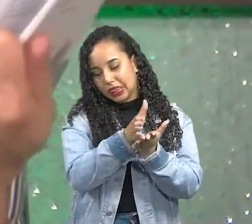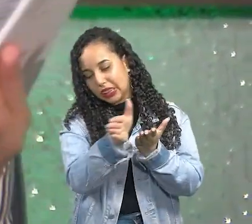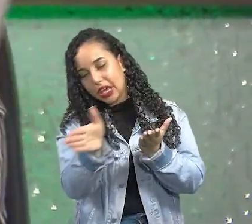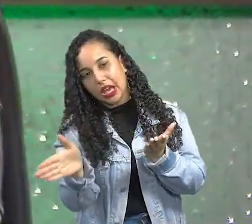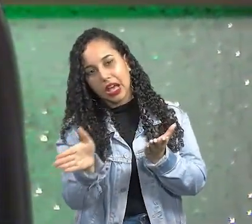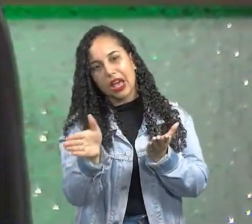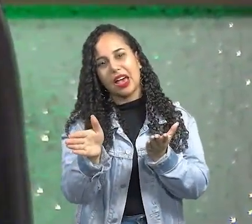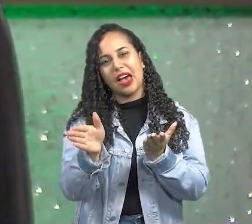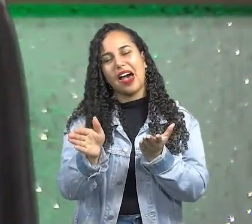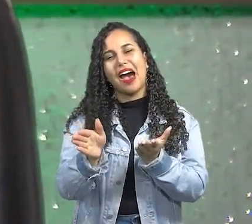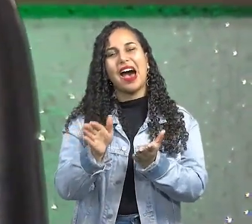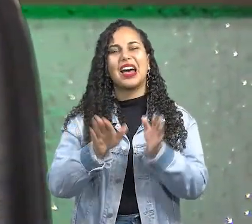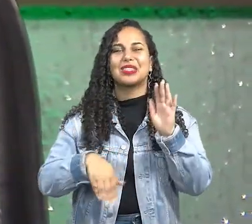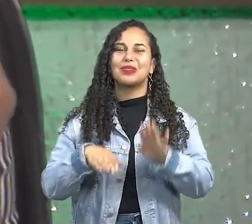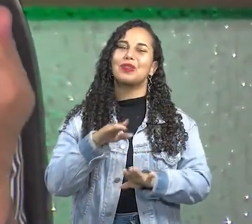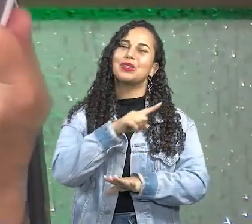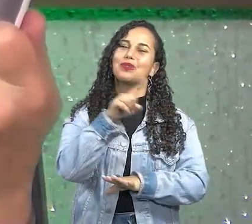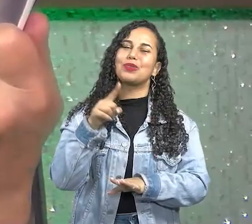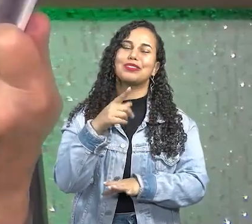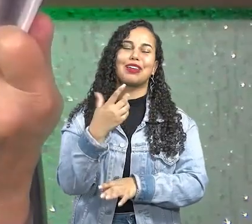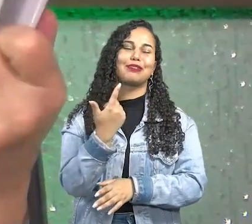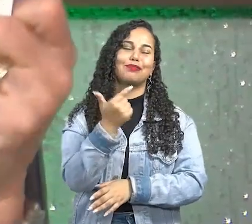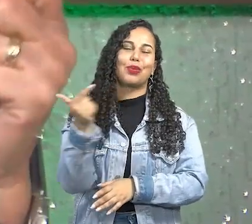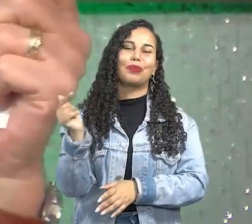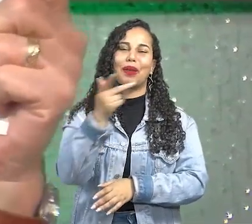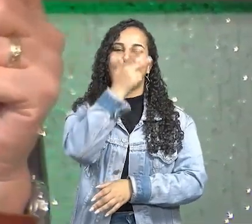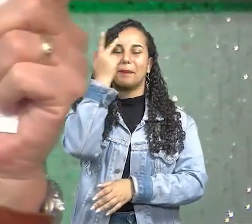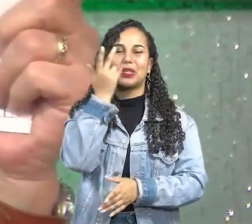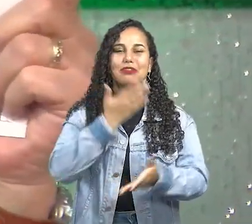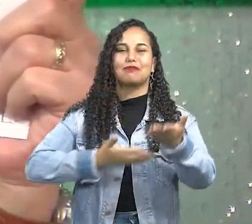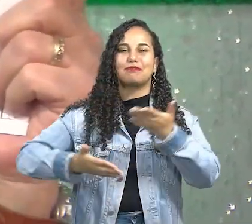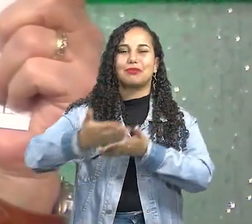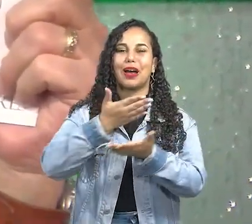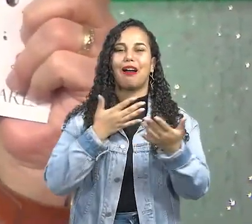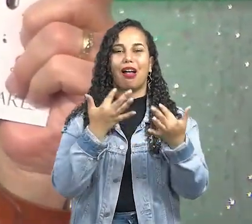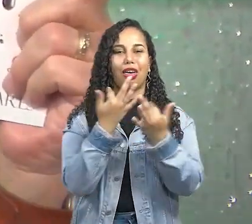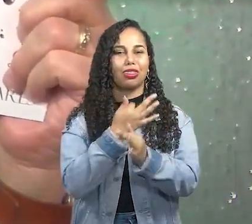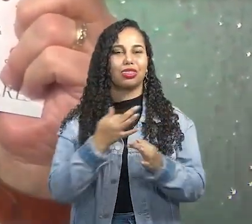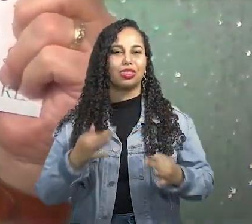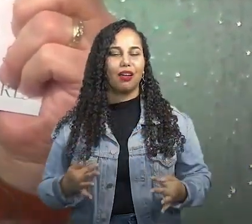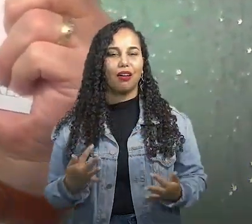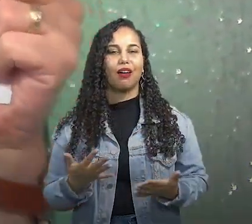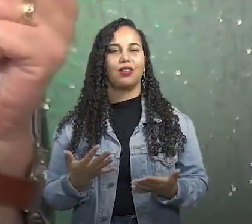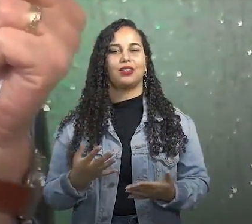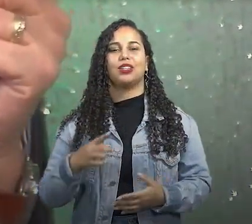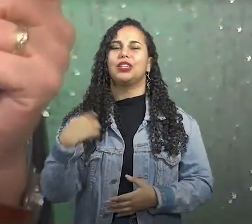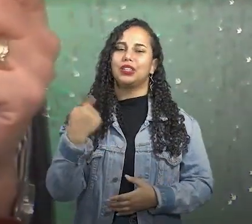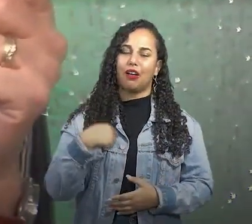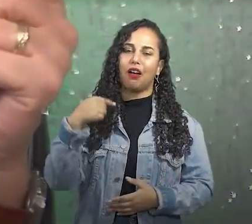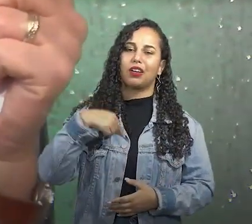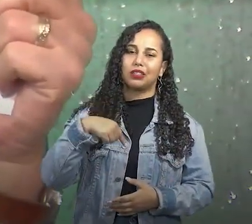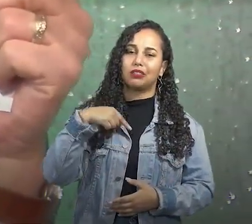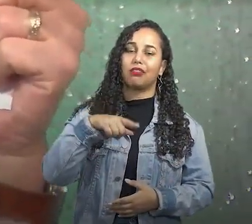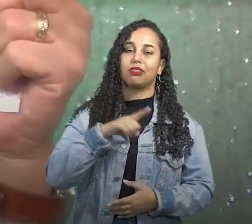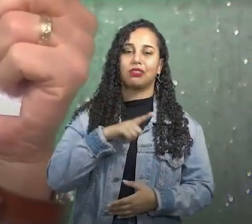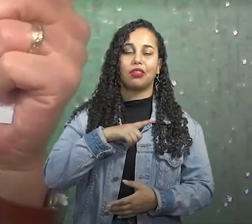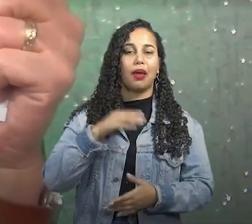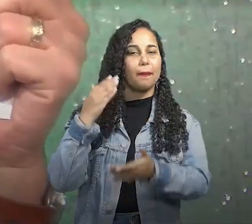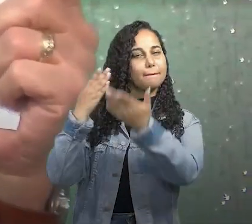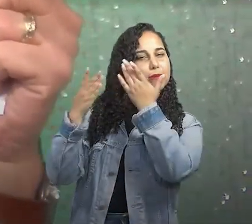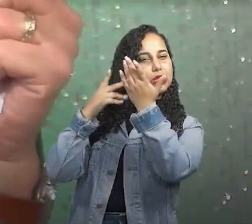Quem sabe você não tem com quem compartilhar a sua dor, a sua aflição? Nós temos aqui na igreja